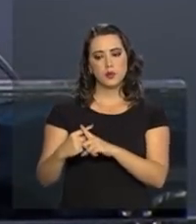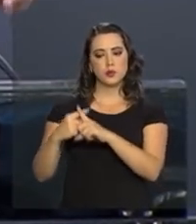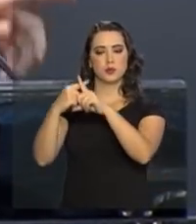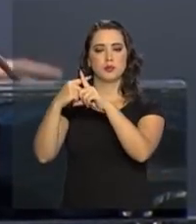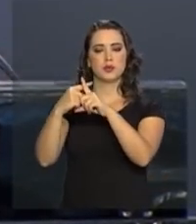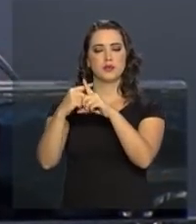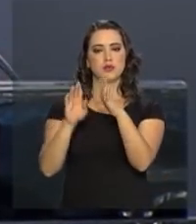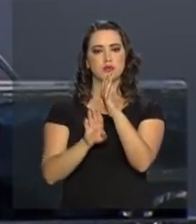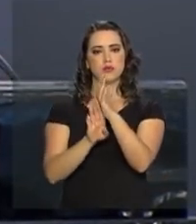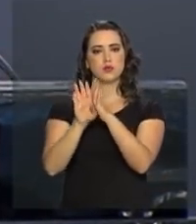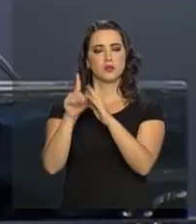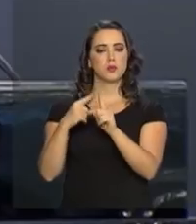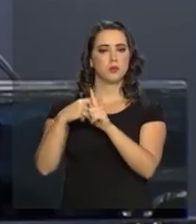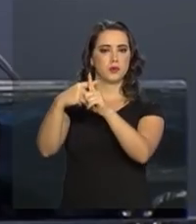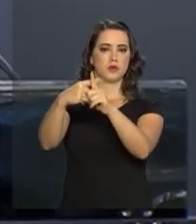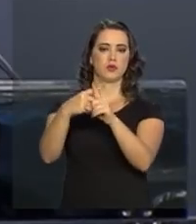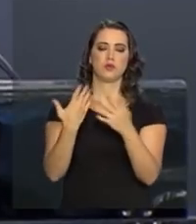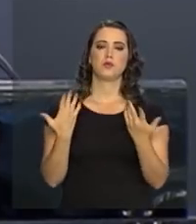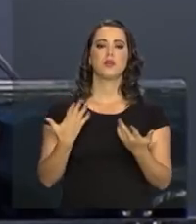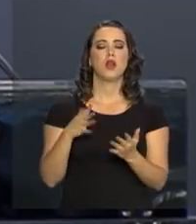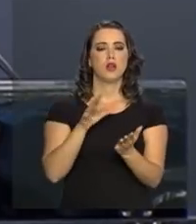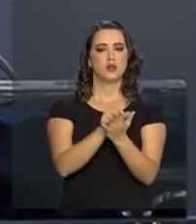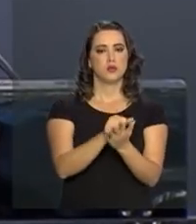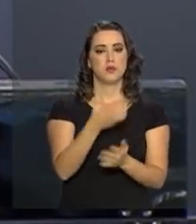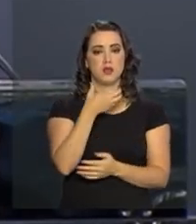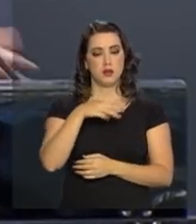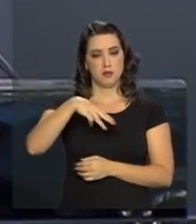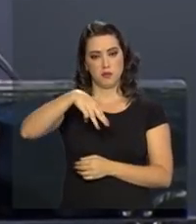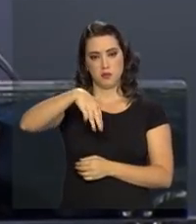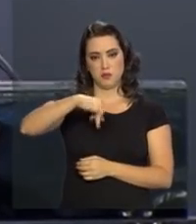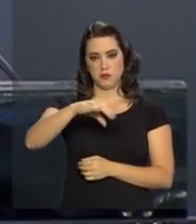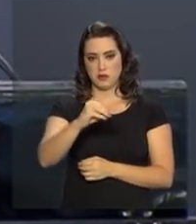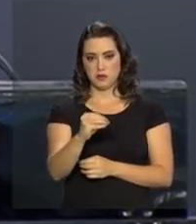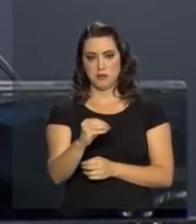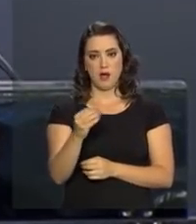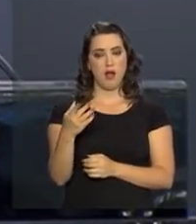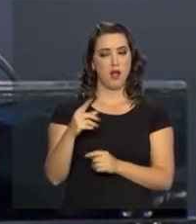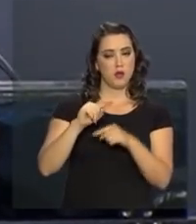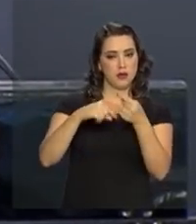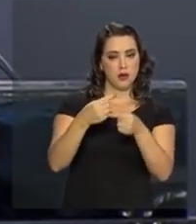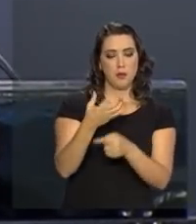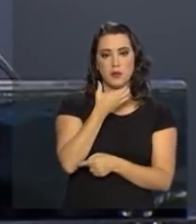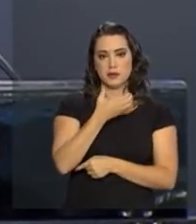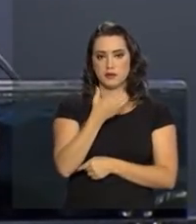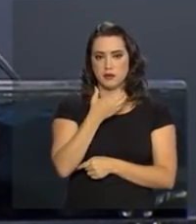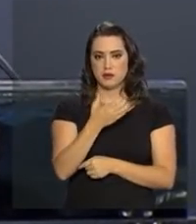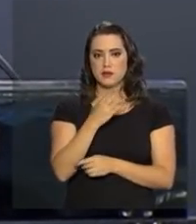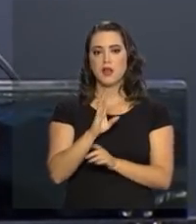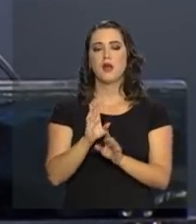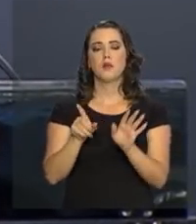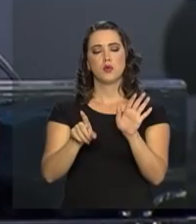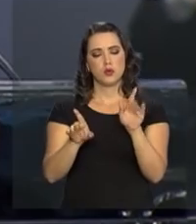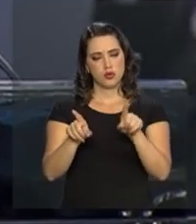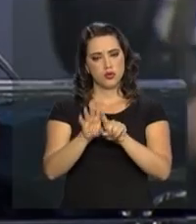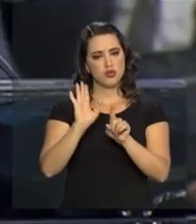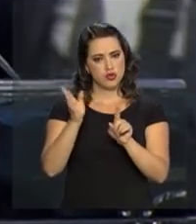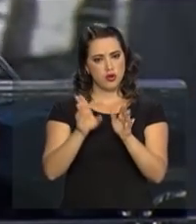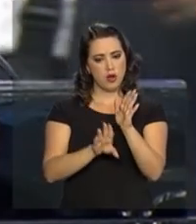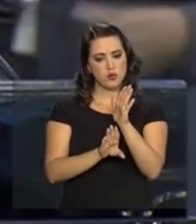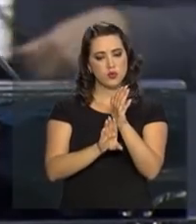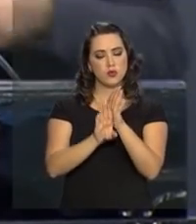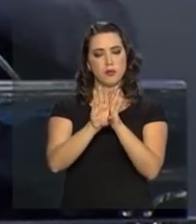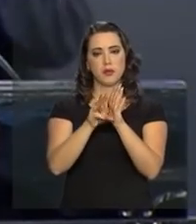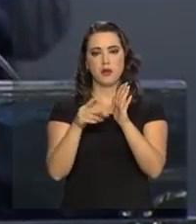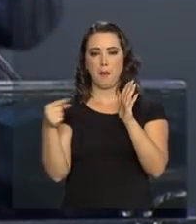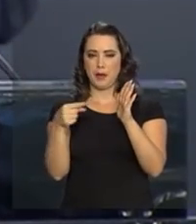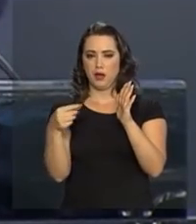maio, quando chegou em dezembro, o PIB já era de menos 3,6. Ou seja, avançamos